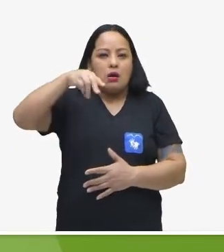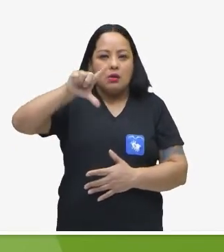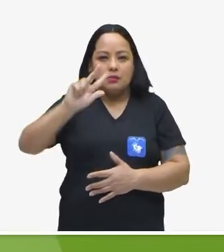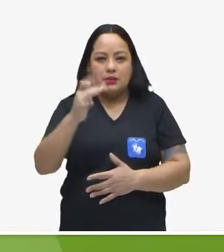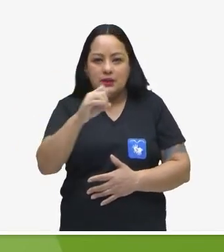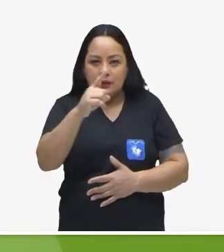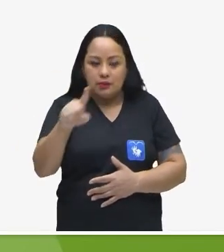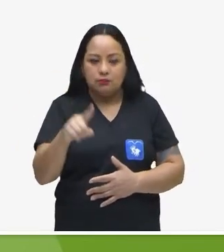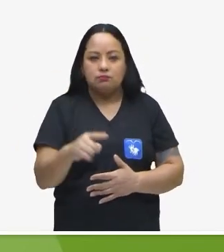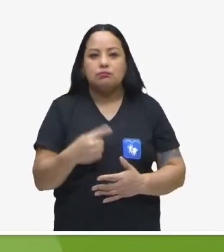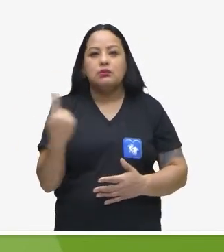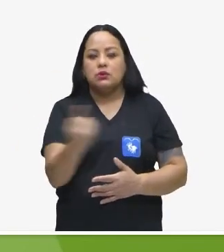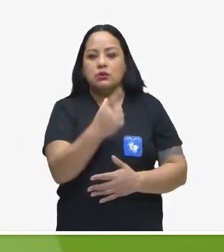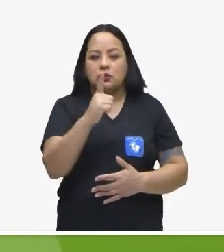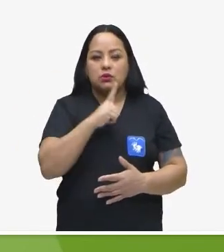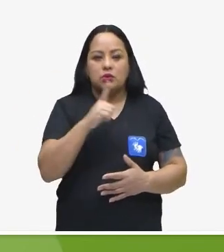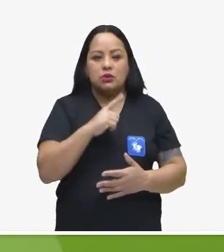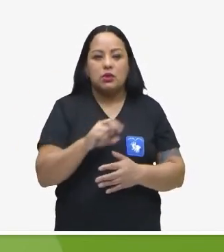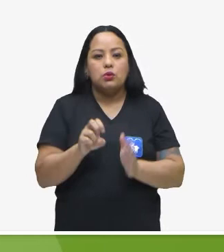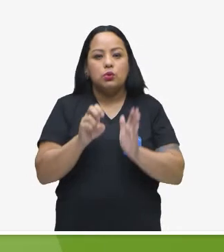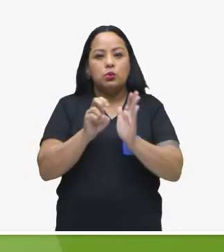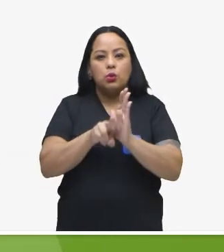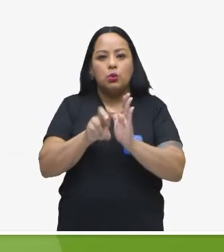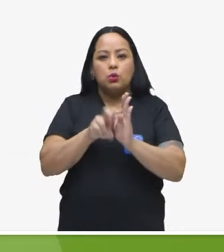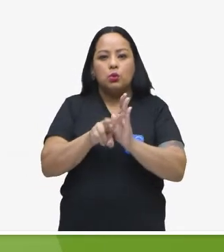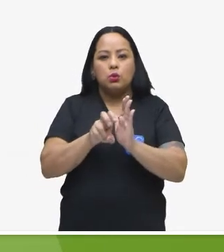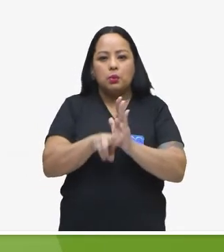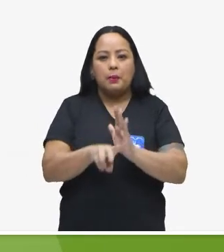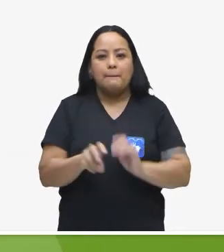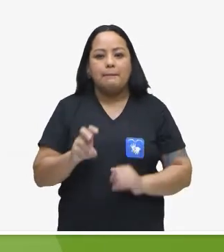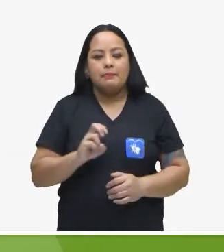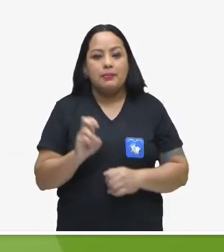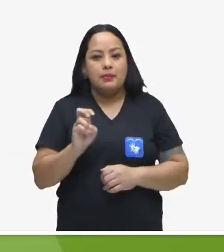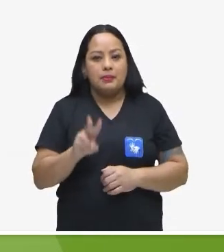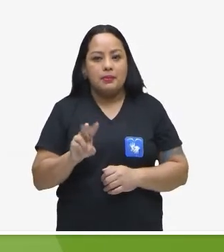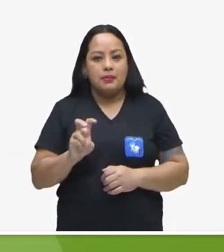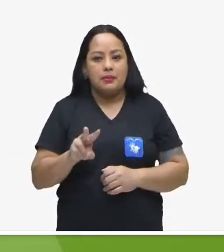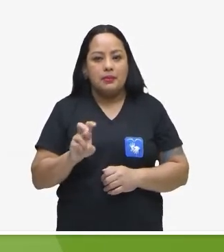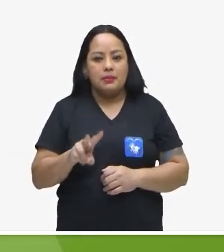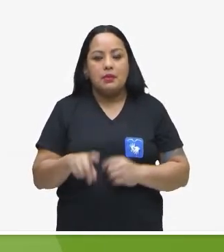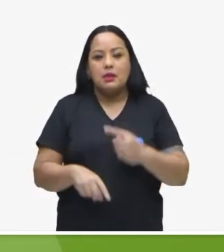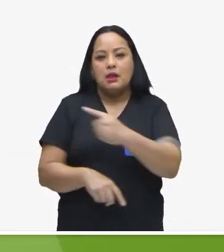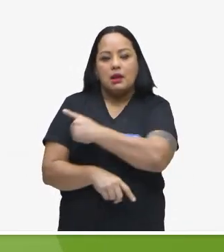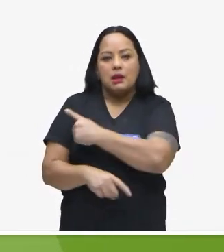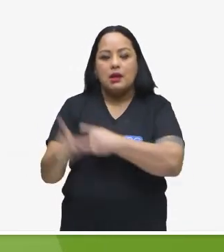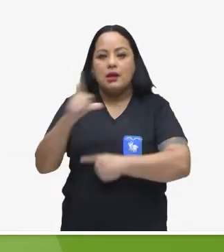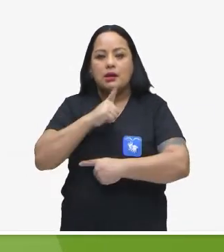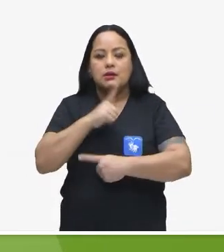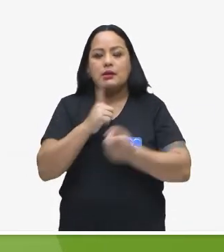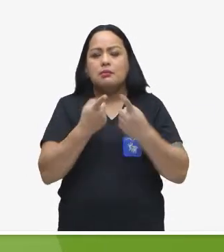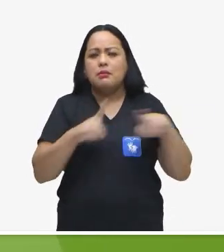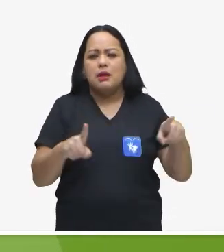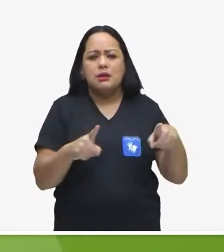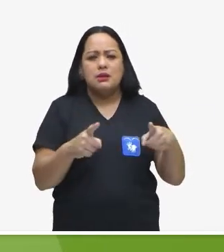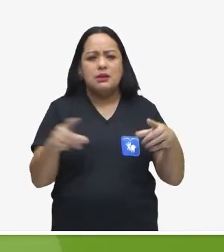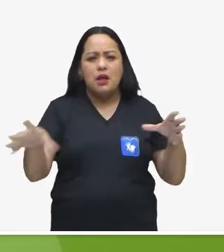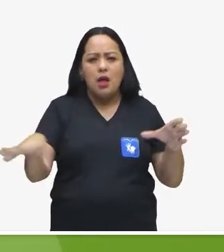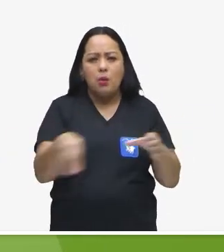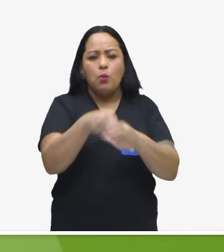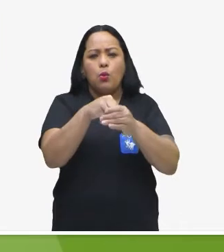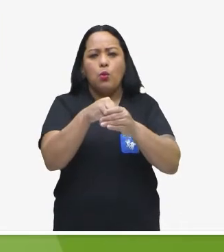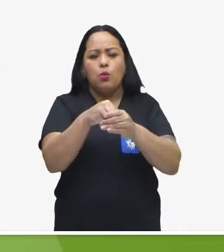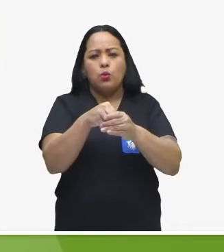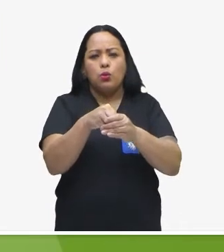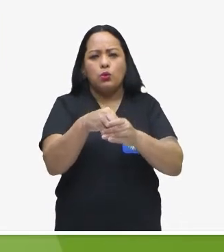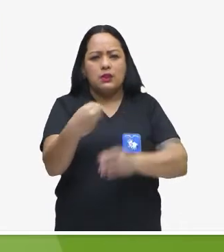nós temos aqui o vírus. Os vírus estão aqui, mas eles não fazem parte dos seres